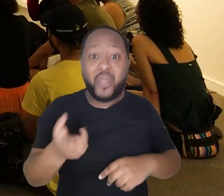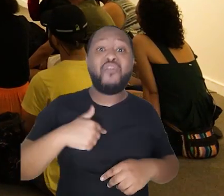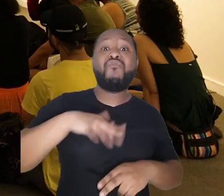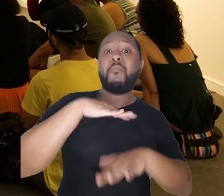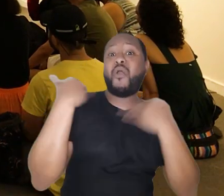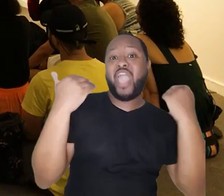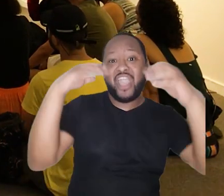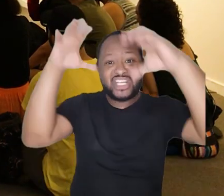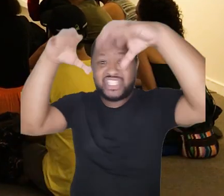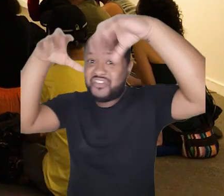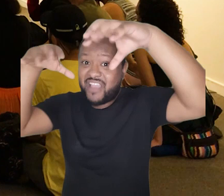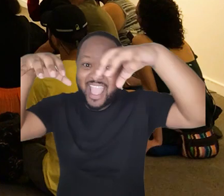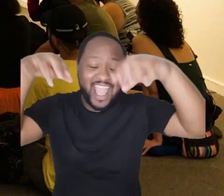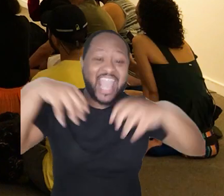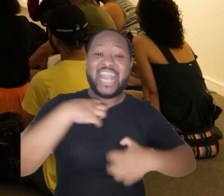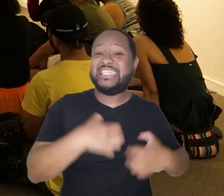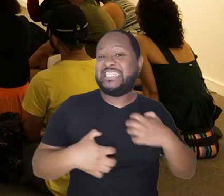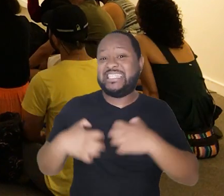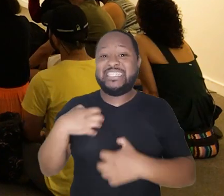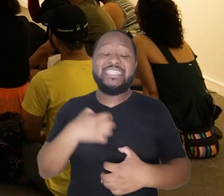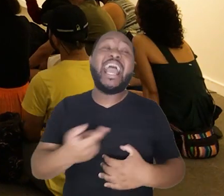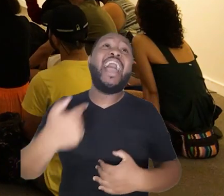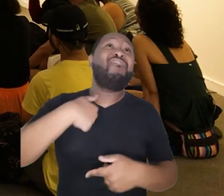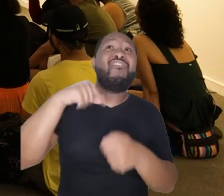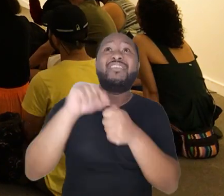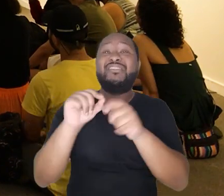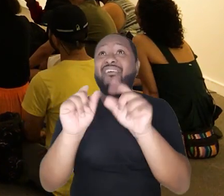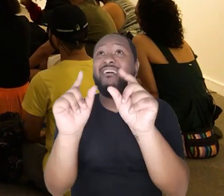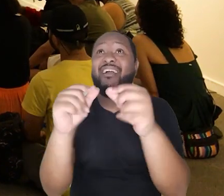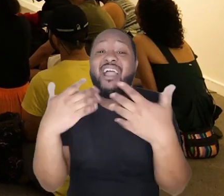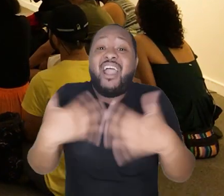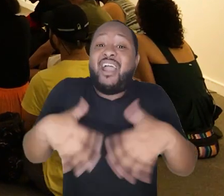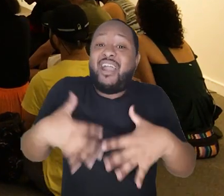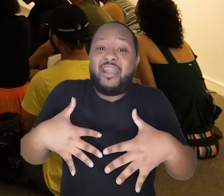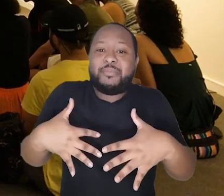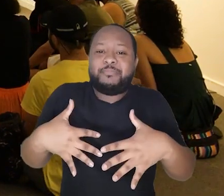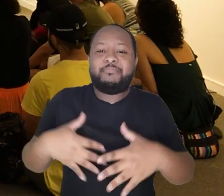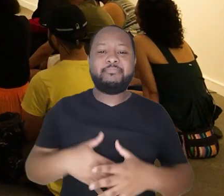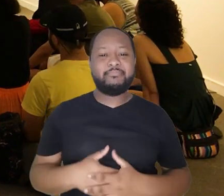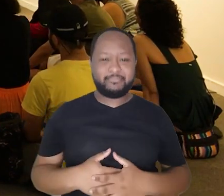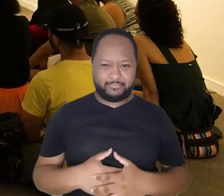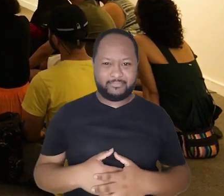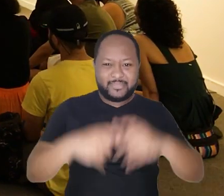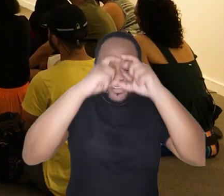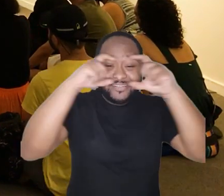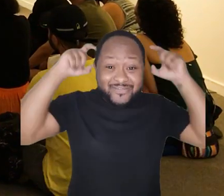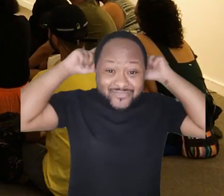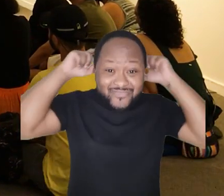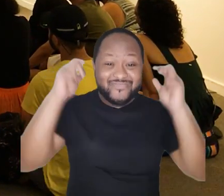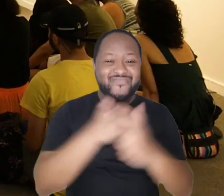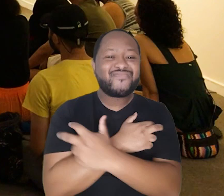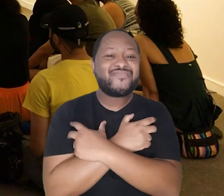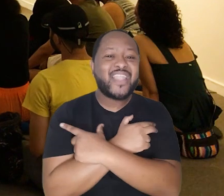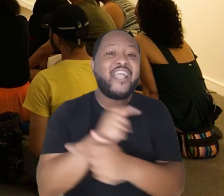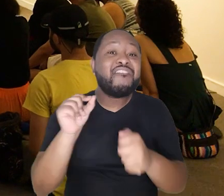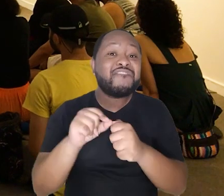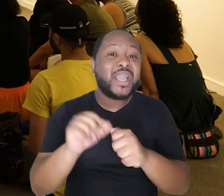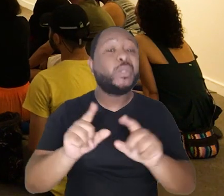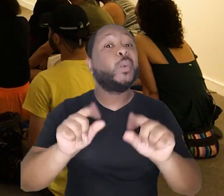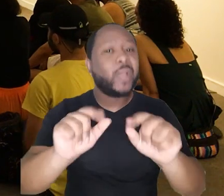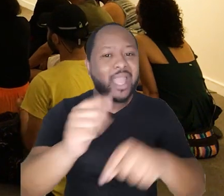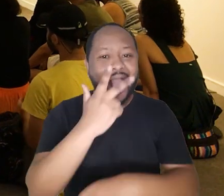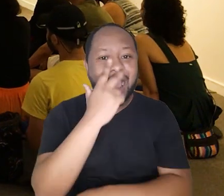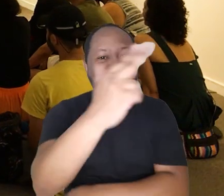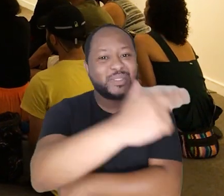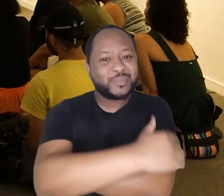está chovendo, e agora o que eu faço? O que vocês acham que o Anansi fez?